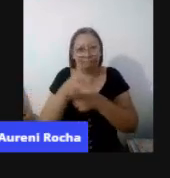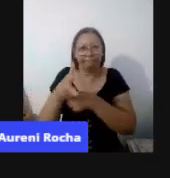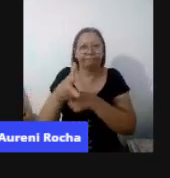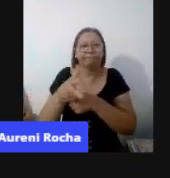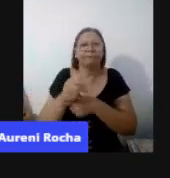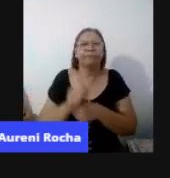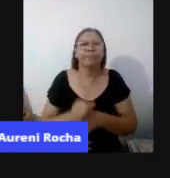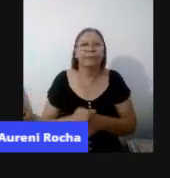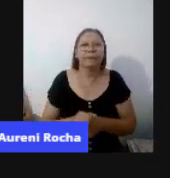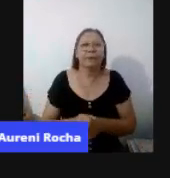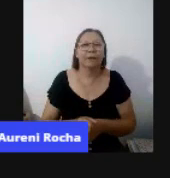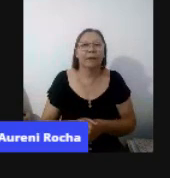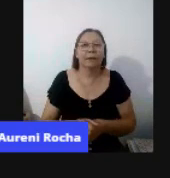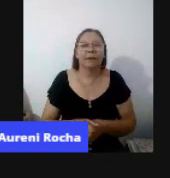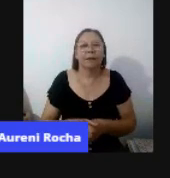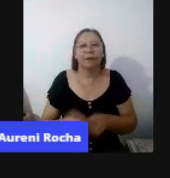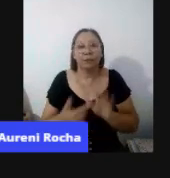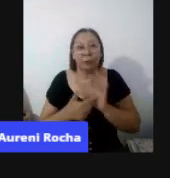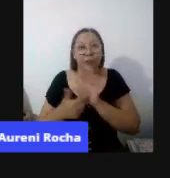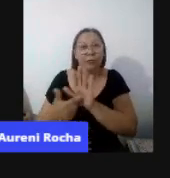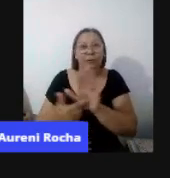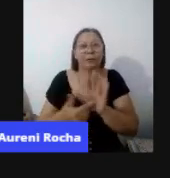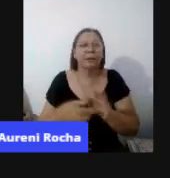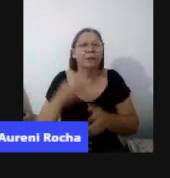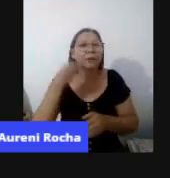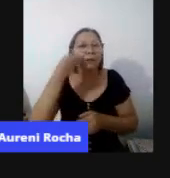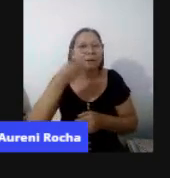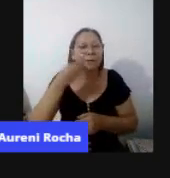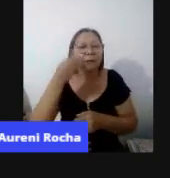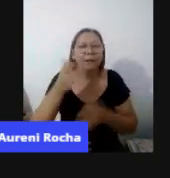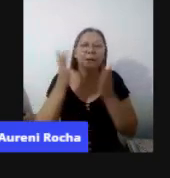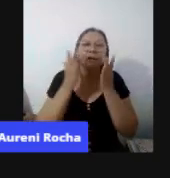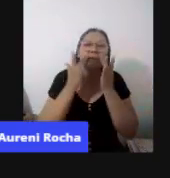alguma experiência com teatro, alguma